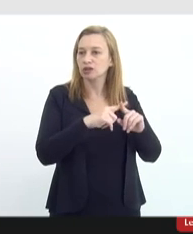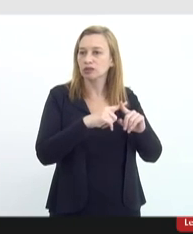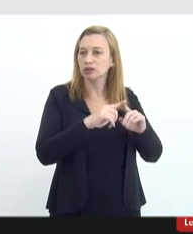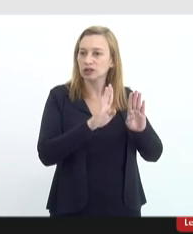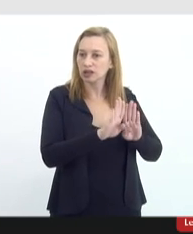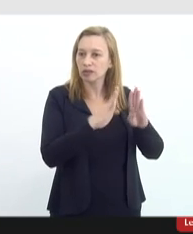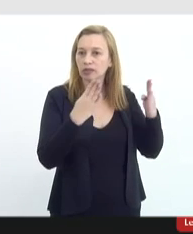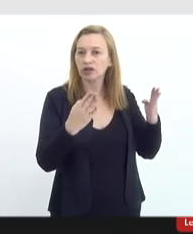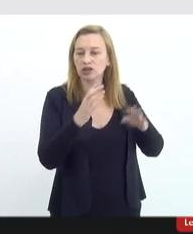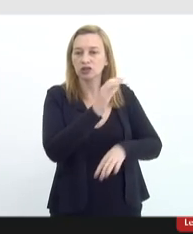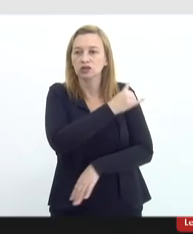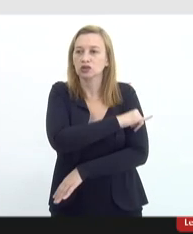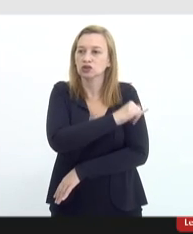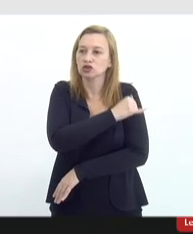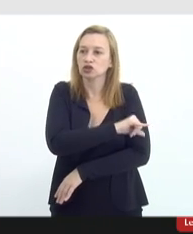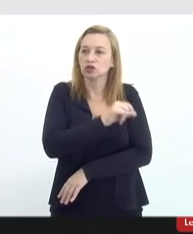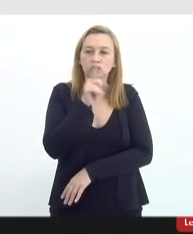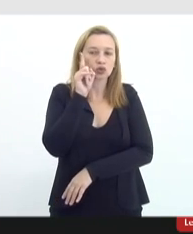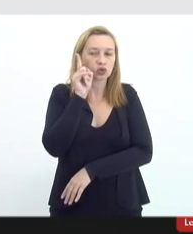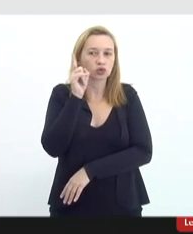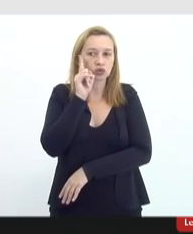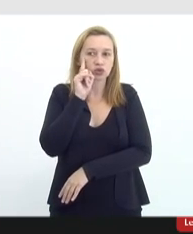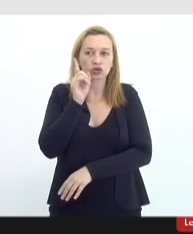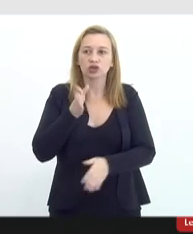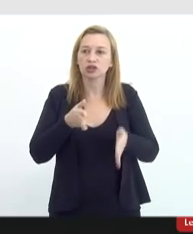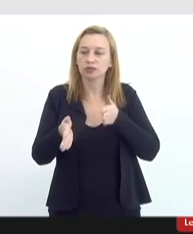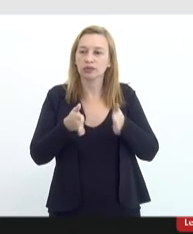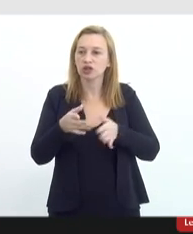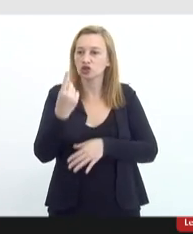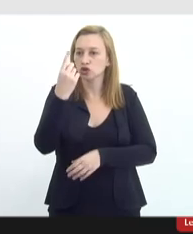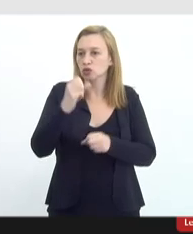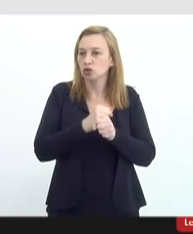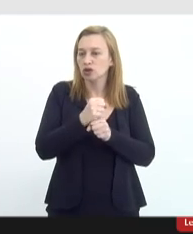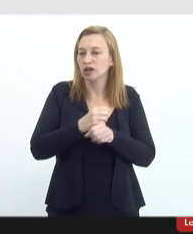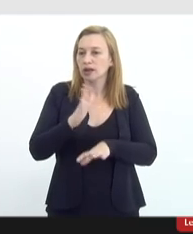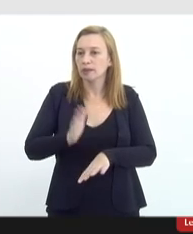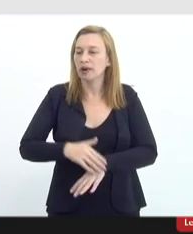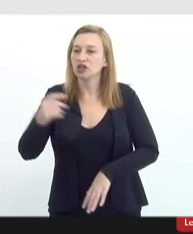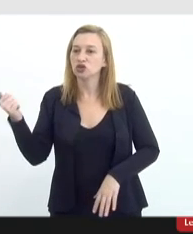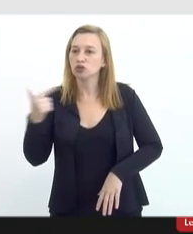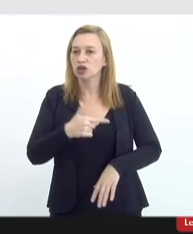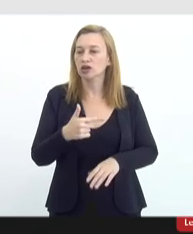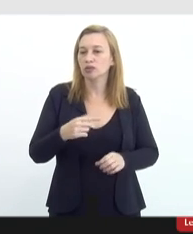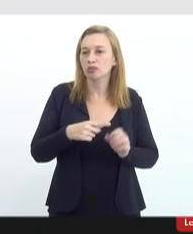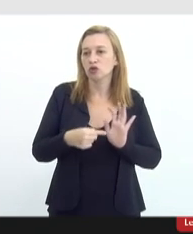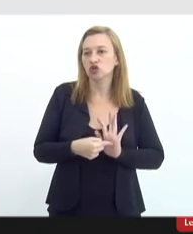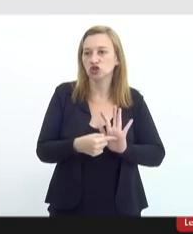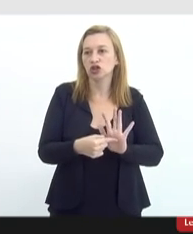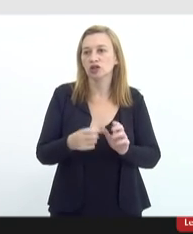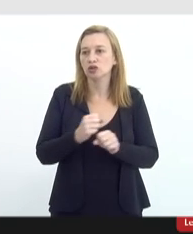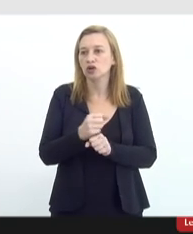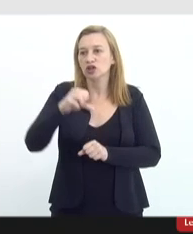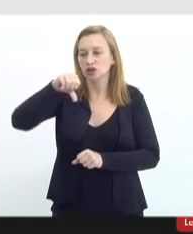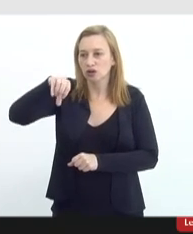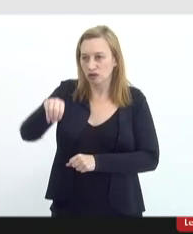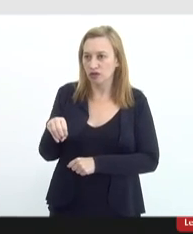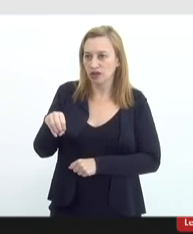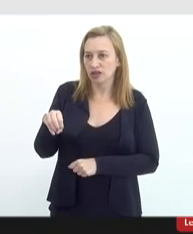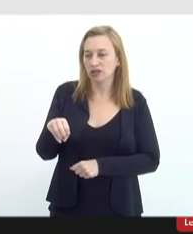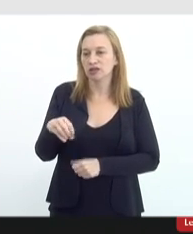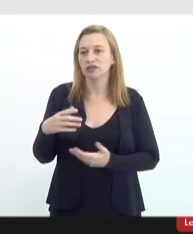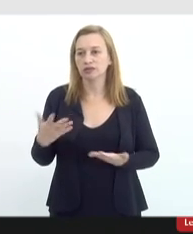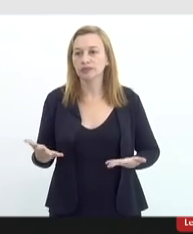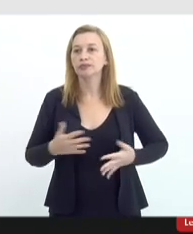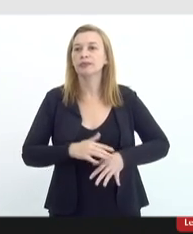Janeiro por dia nesse período de um ano, o que era maior do que foi detectado na década de 90 naquele censo institucional